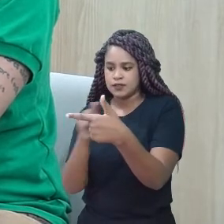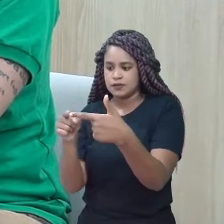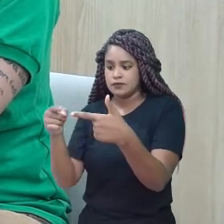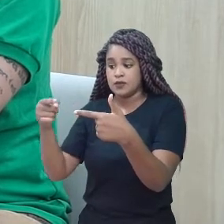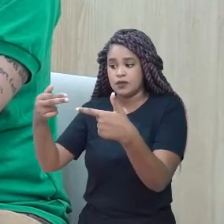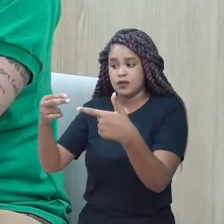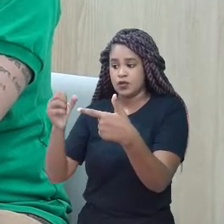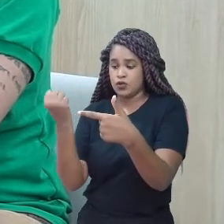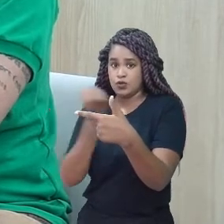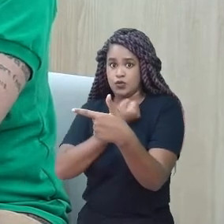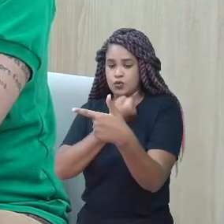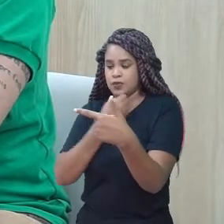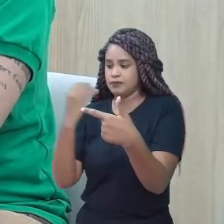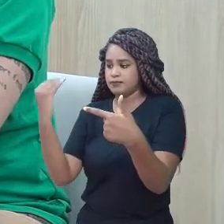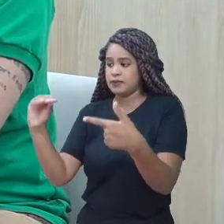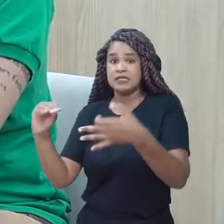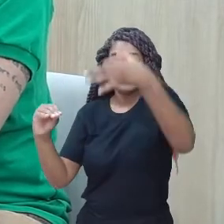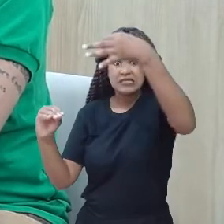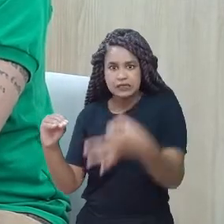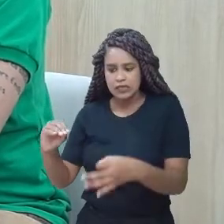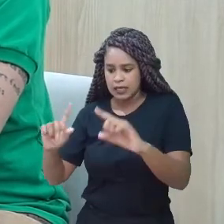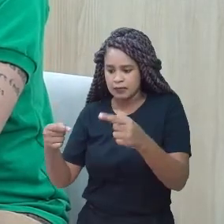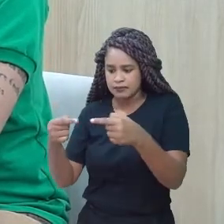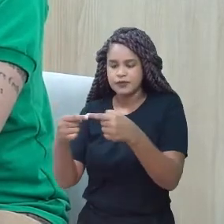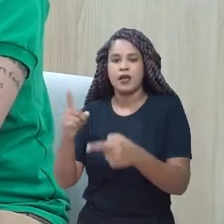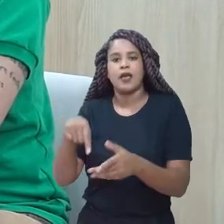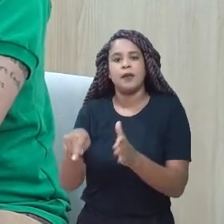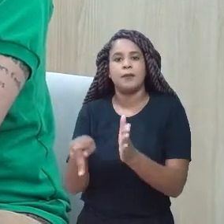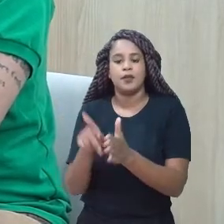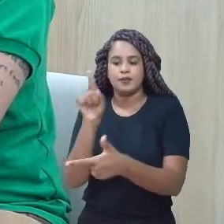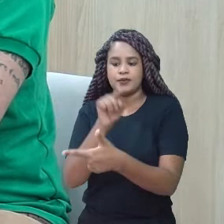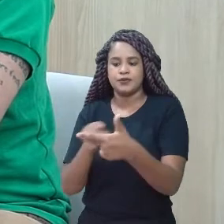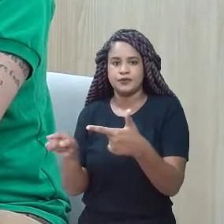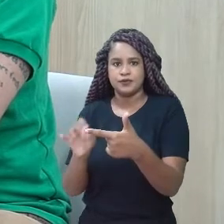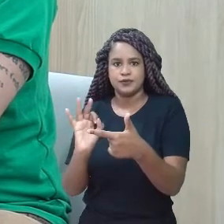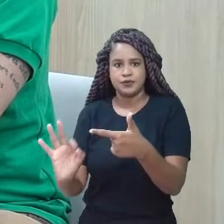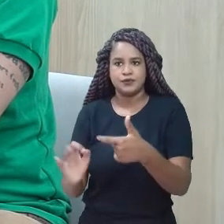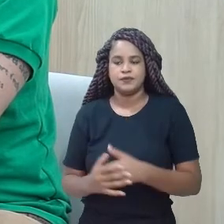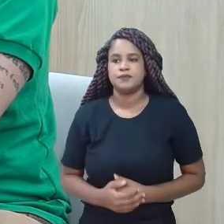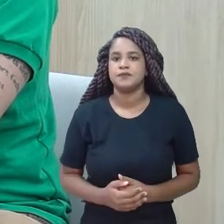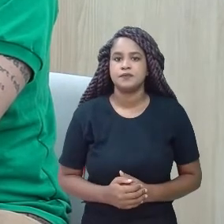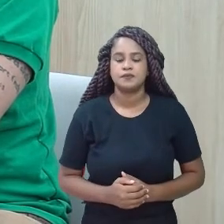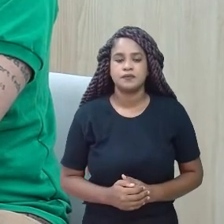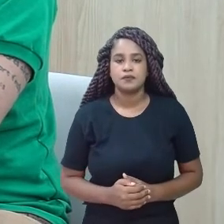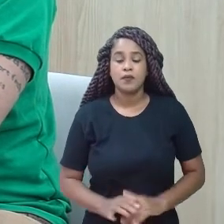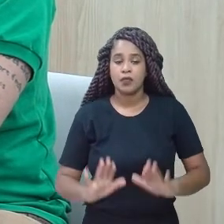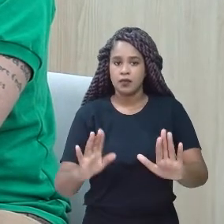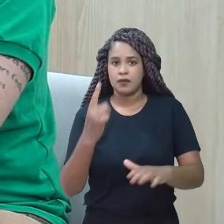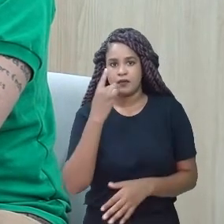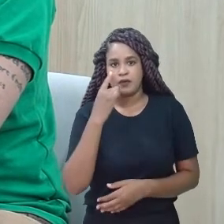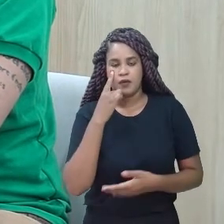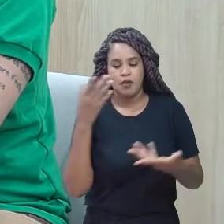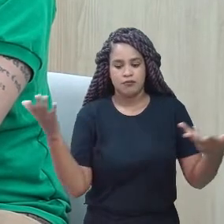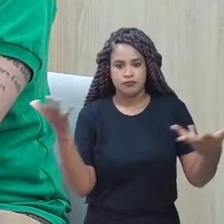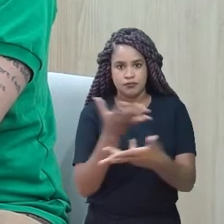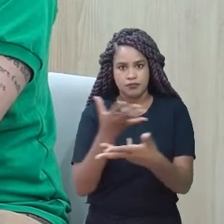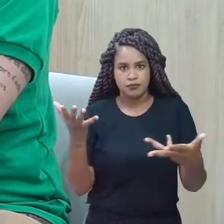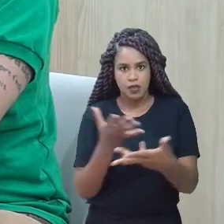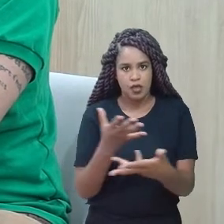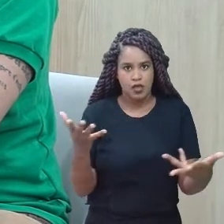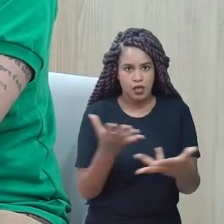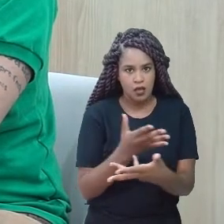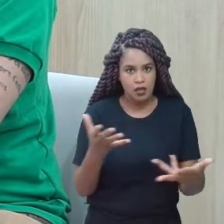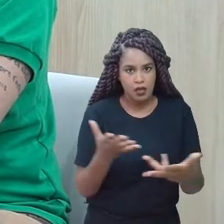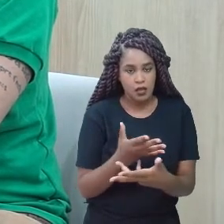foi exato, você vai ter aí a configuração dos divisores. Só que a gente vai perceber que essa relação entre múltiplos e